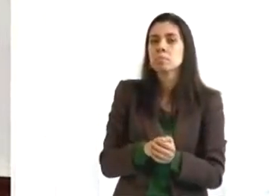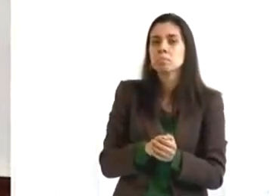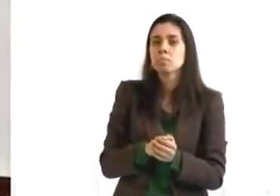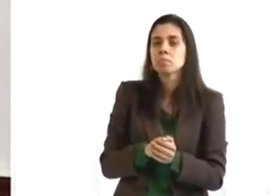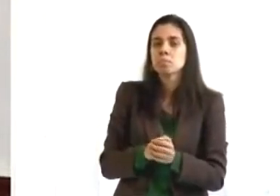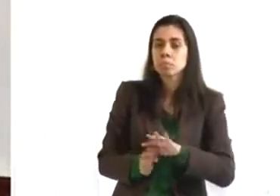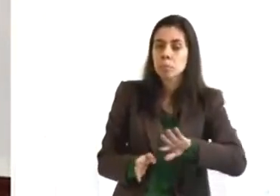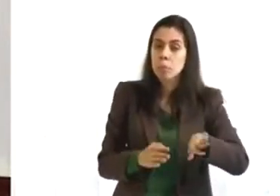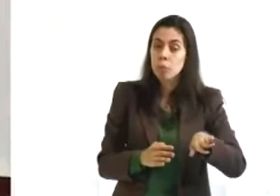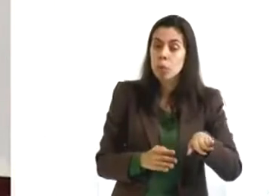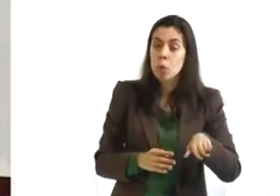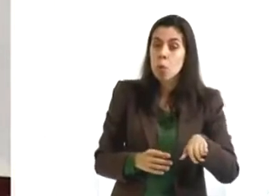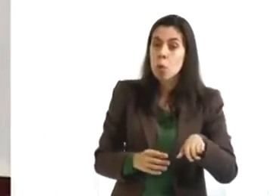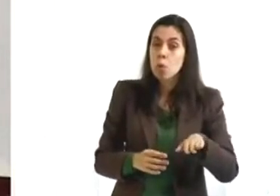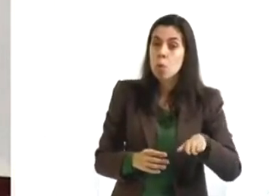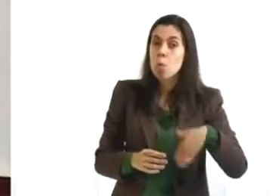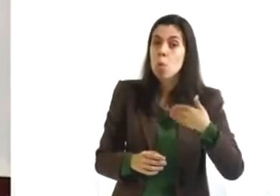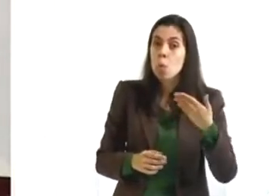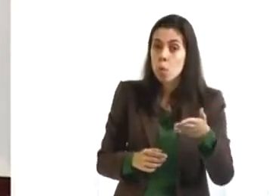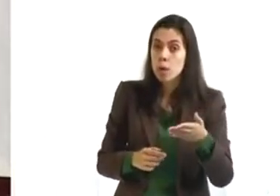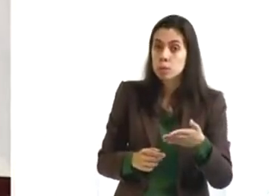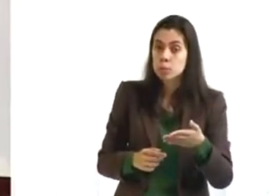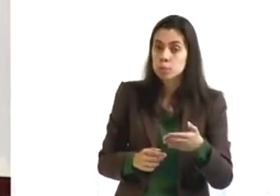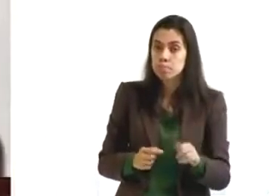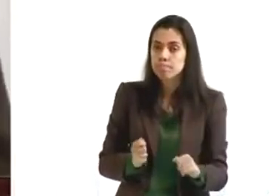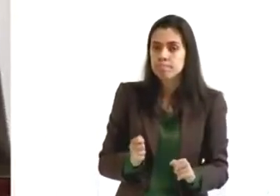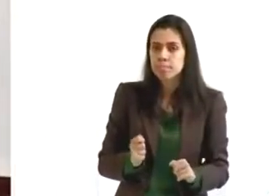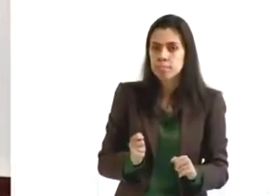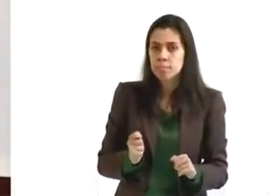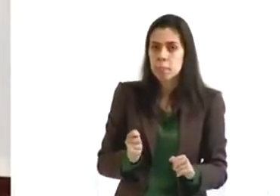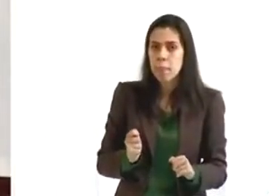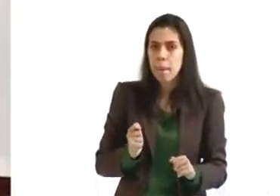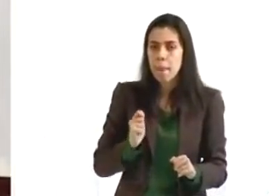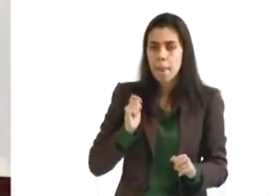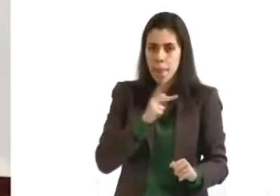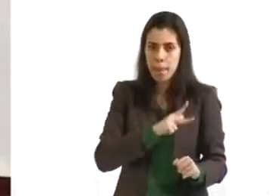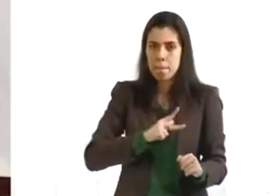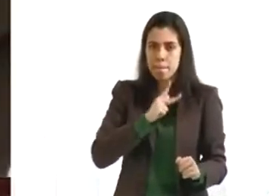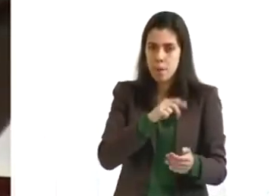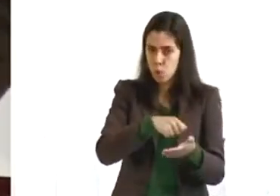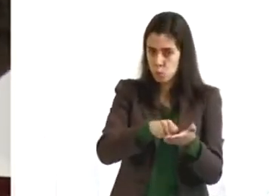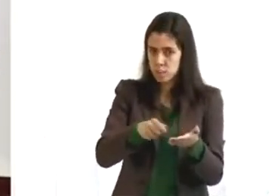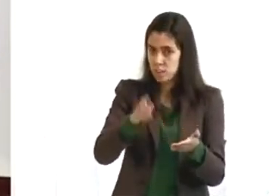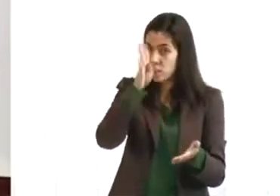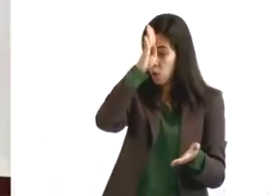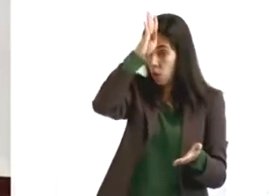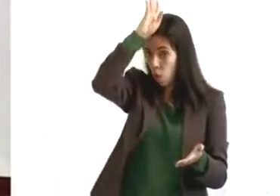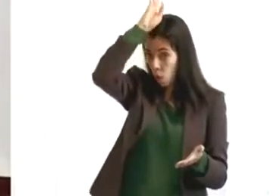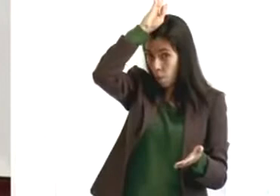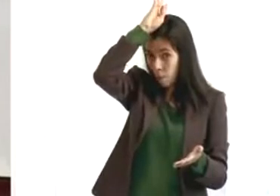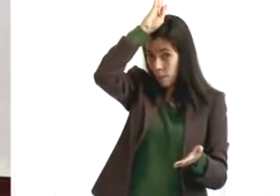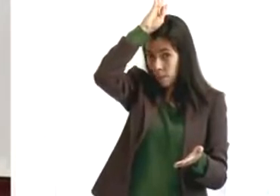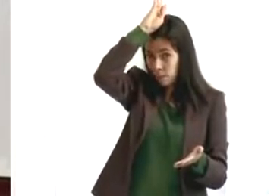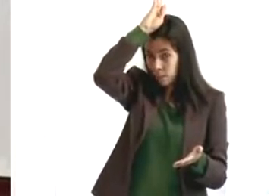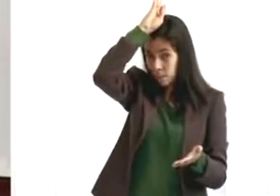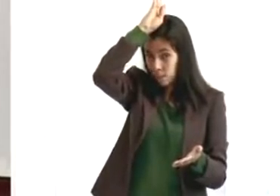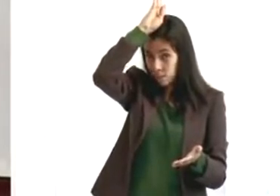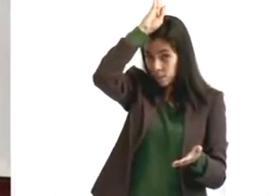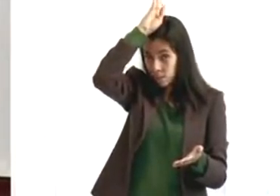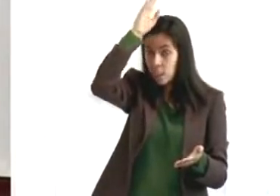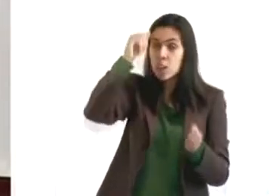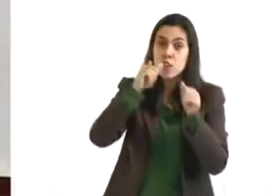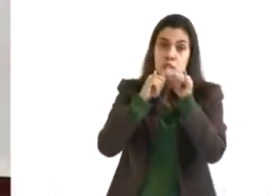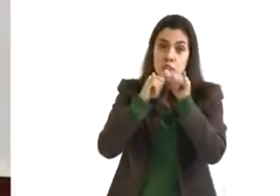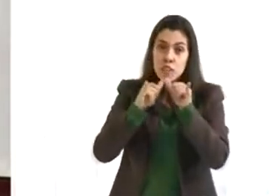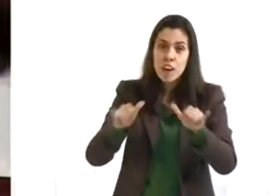e como pregarão se não há, e como ouvirão se não há quem pregue, e como pregarão se não forem enviados? Quão formosos são os